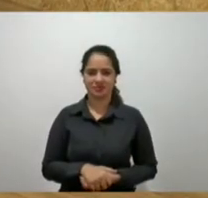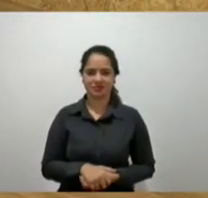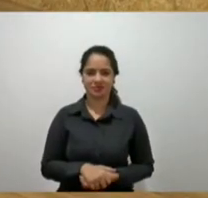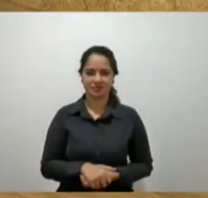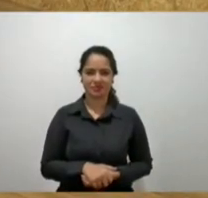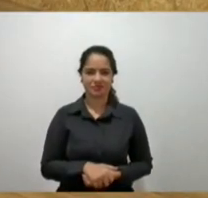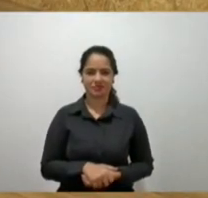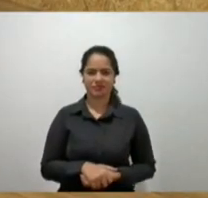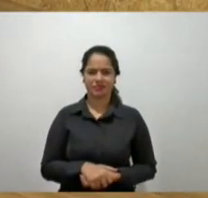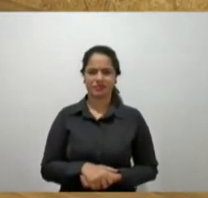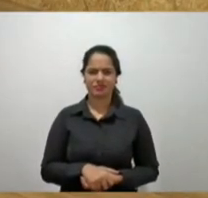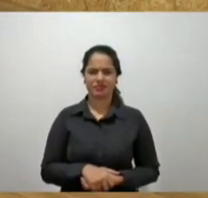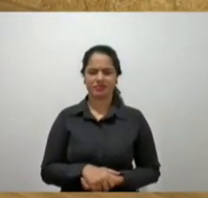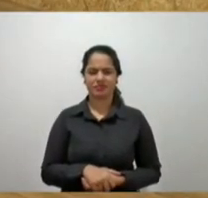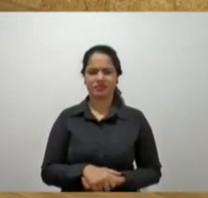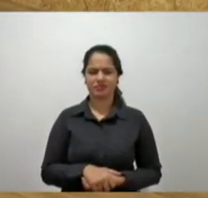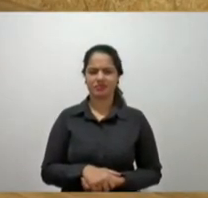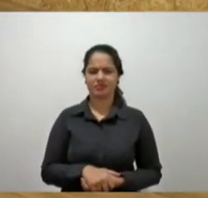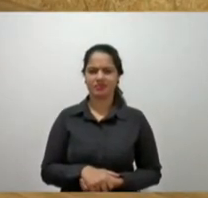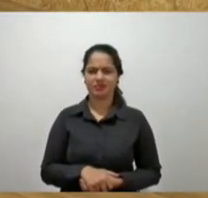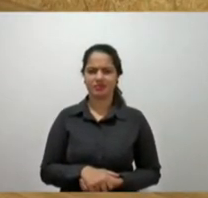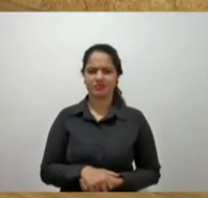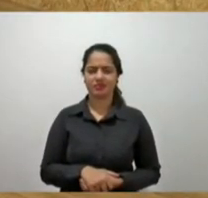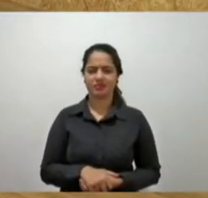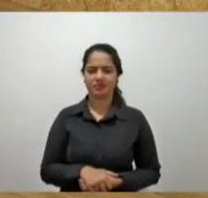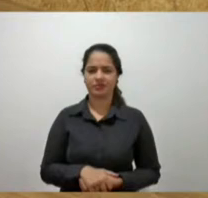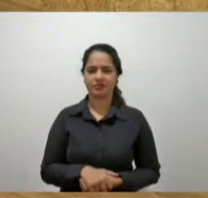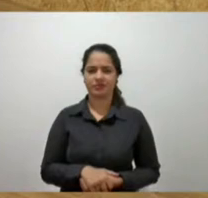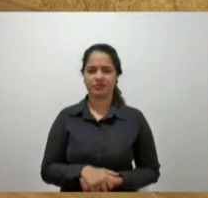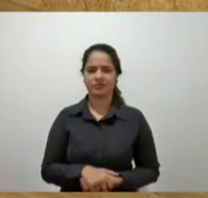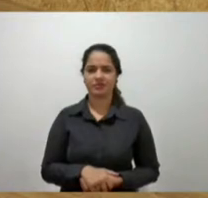volta, estava gostando do papo de vocês, viu?